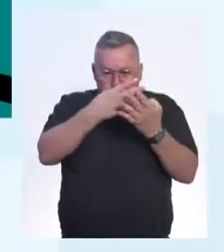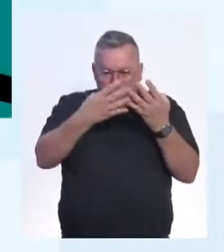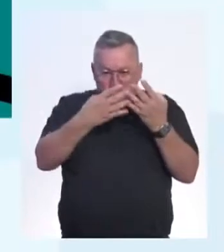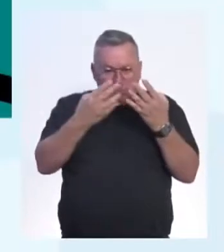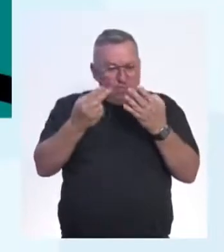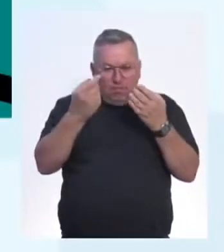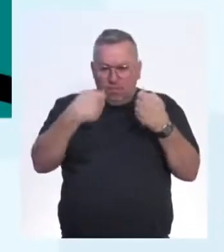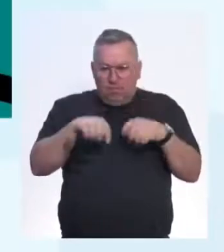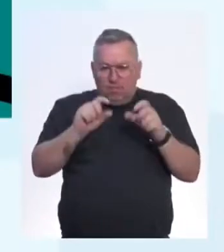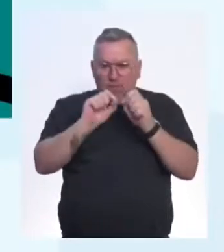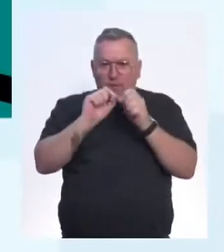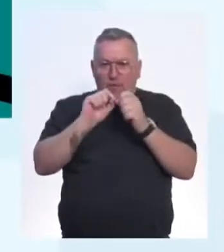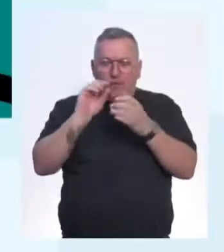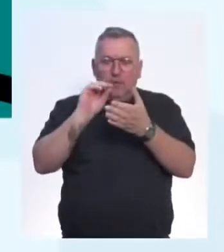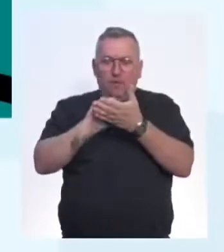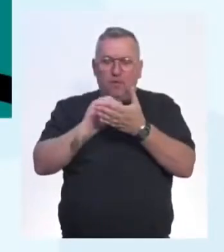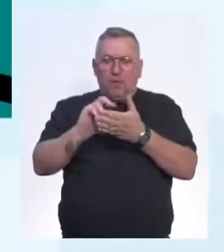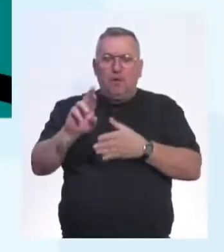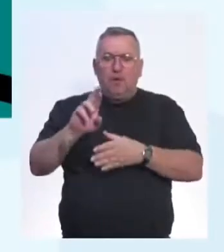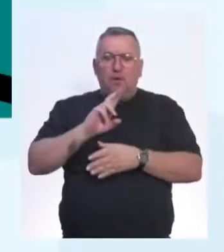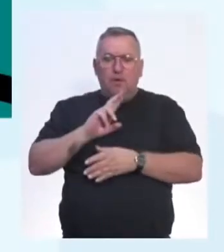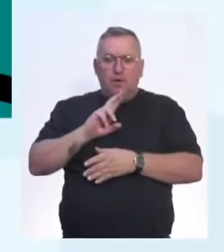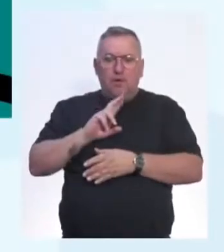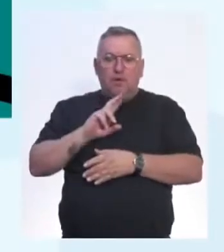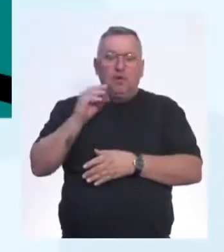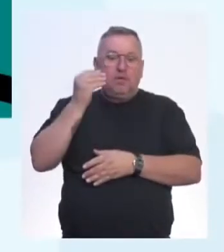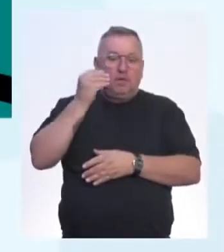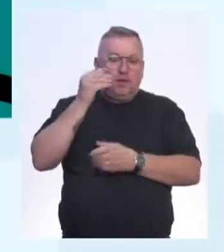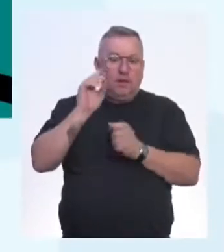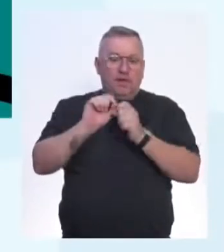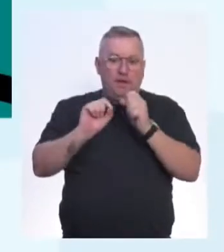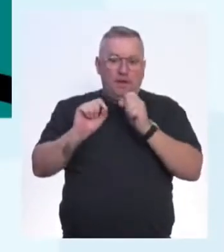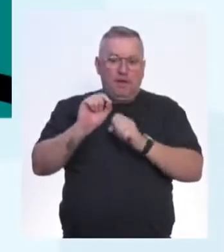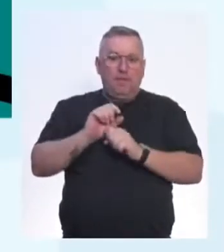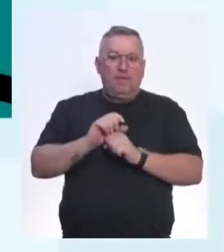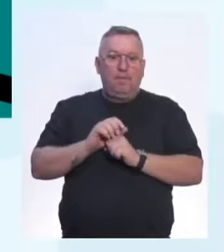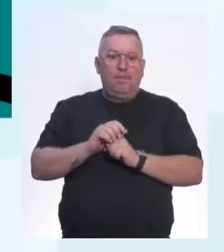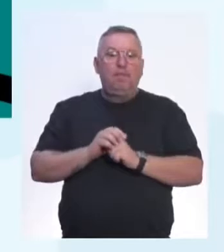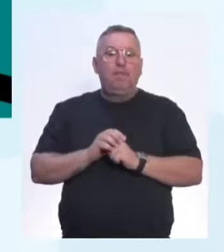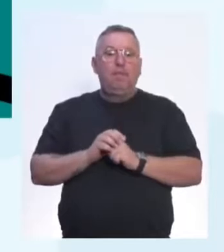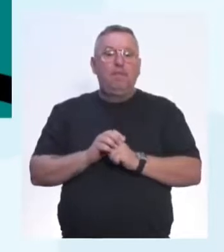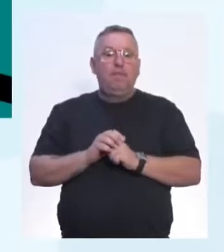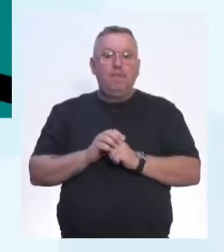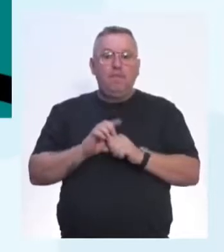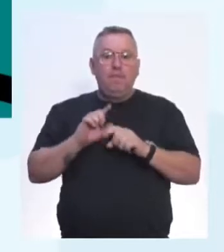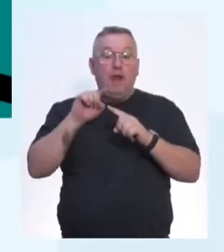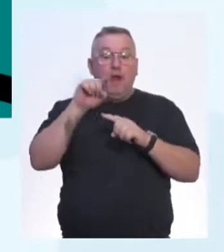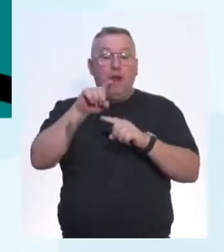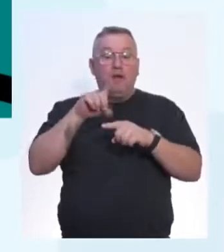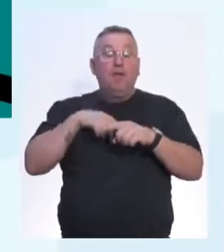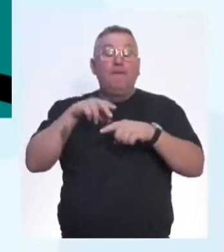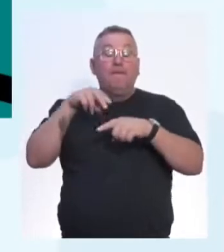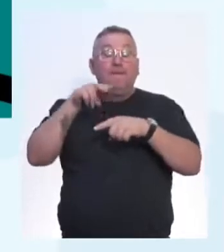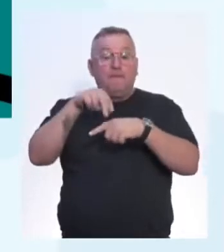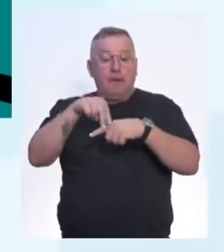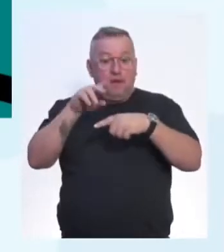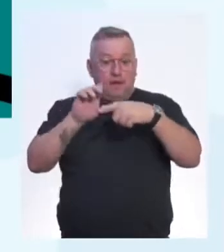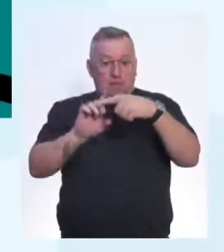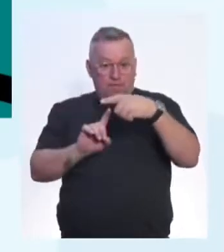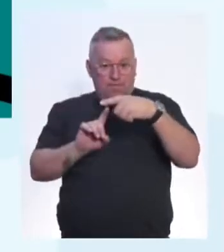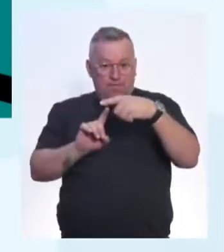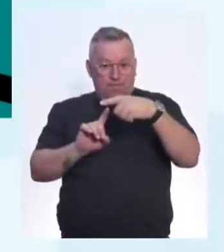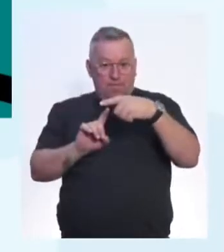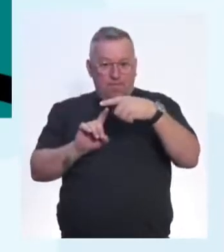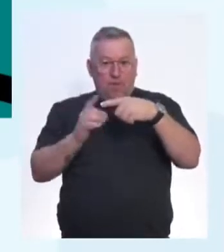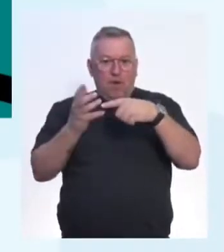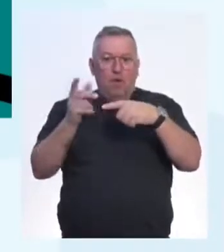malha, pode colocar só a resposta no chat, a gente vai tentar fazer isso, né? Então, numa malha quadriculada, essa operação fracionária. Então, o